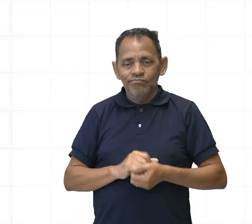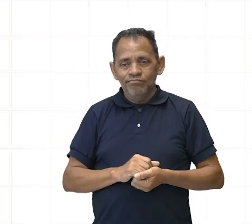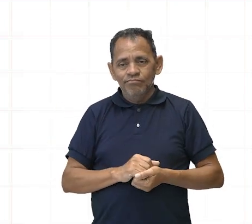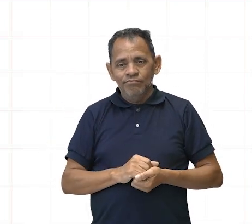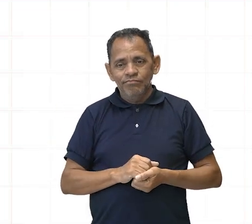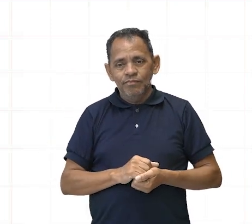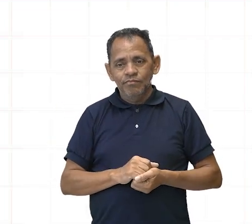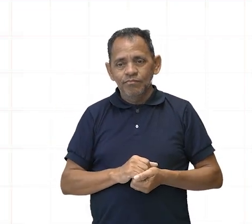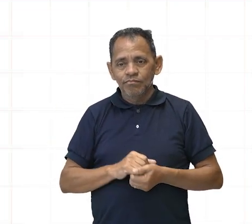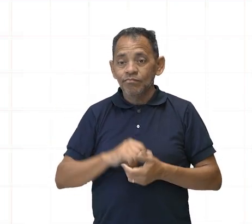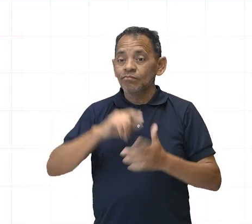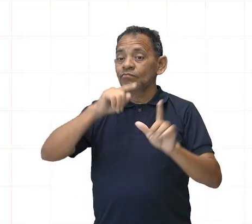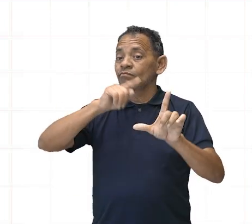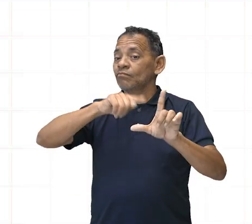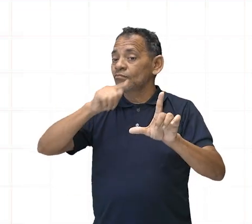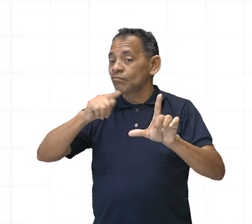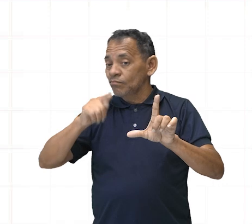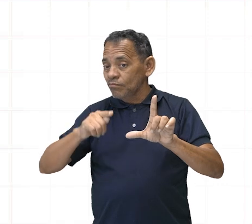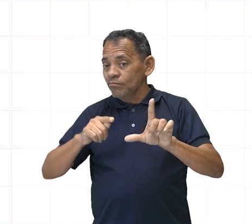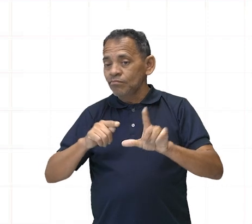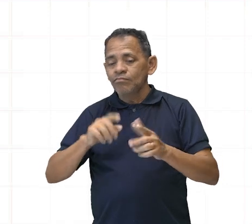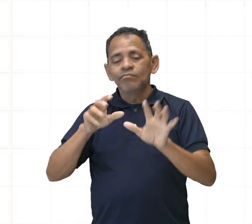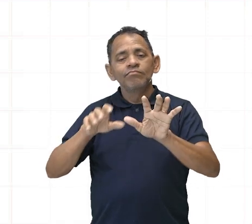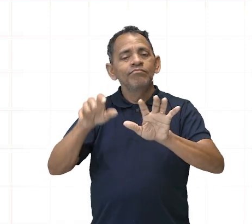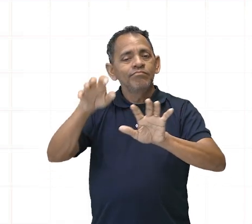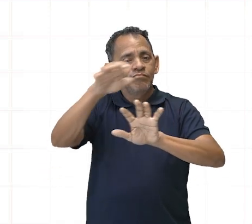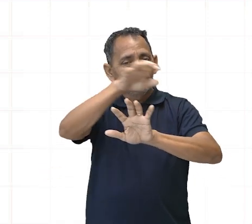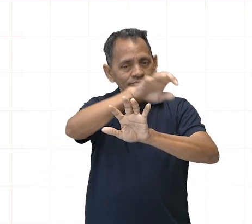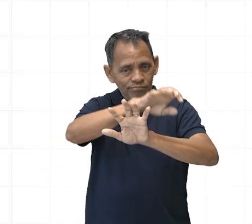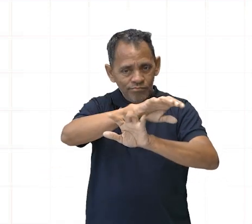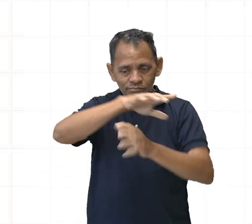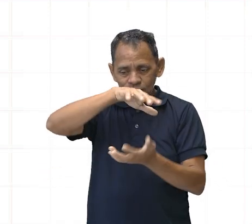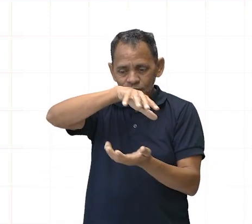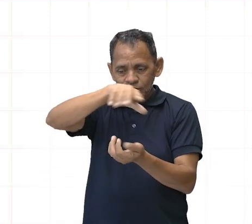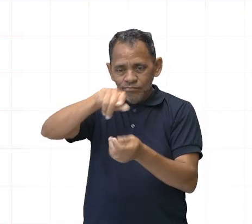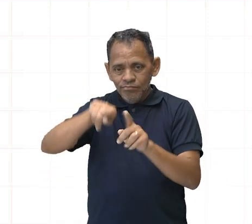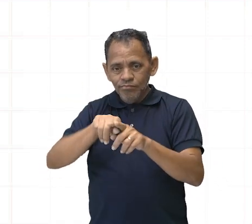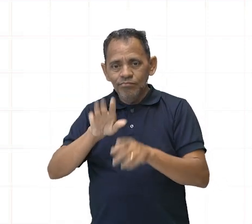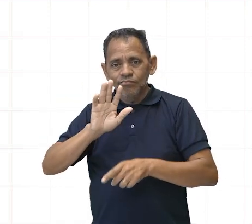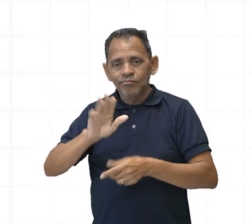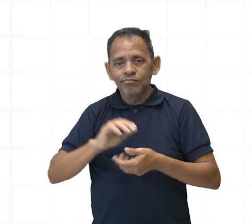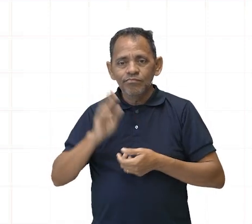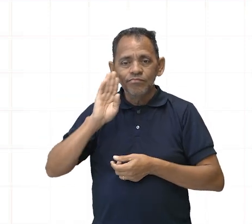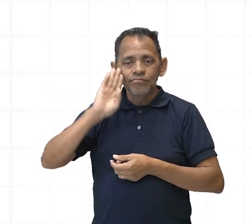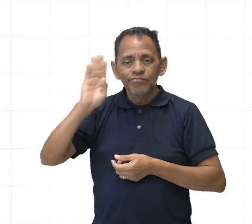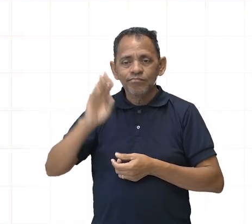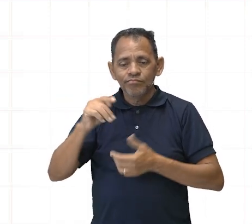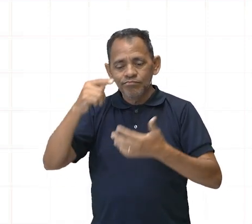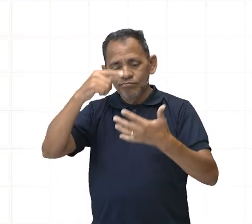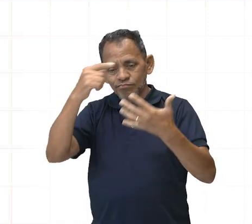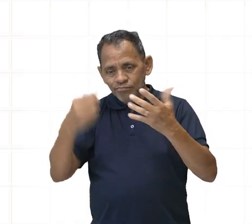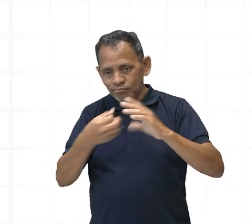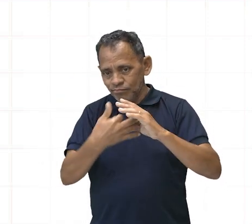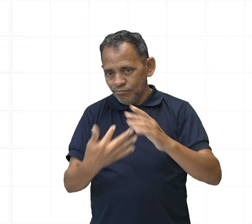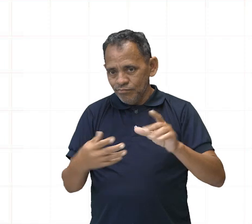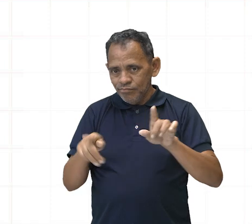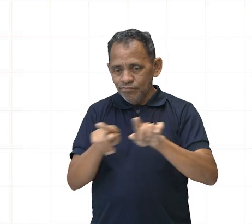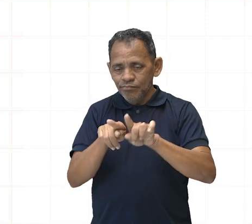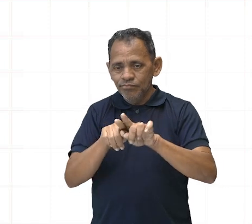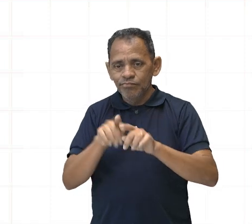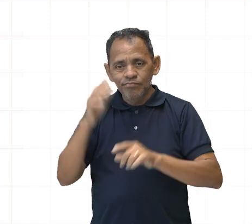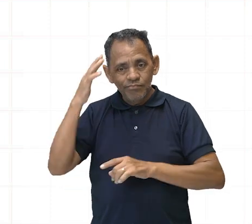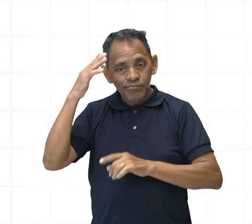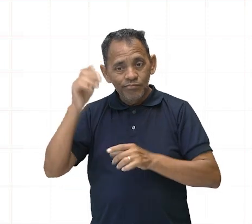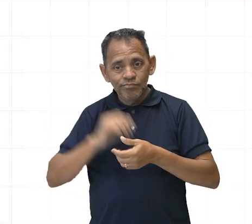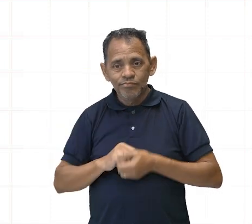e varia entre diferentes regiões do mundo, tá? Agora, quais serão os principais fatores para isso ocorrer? Com